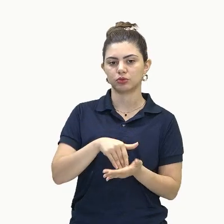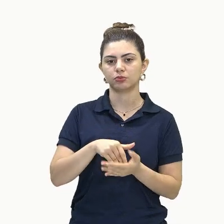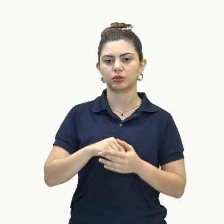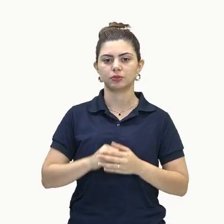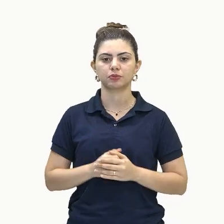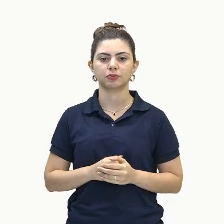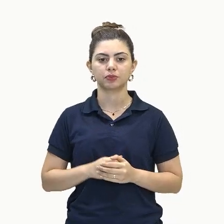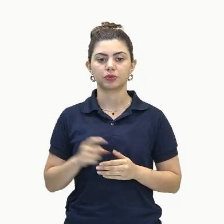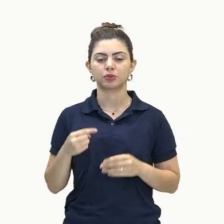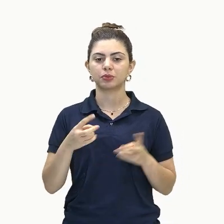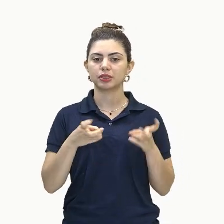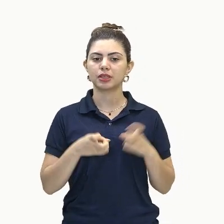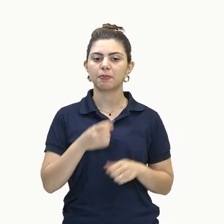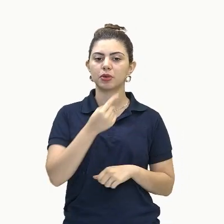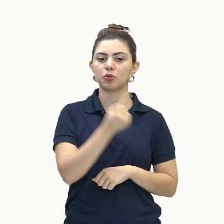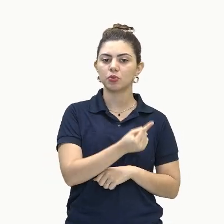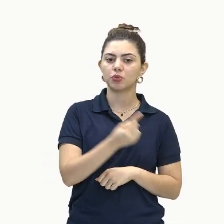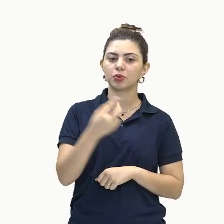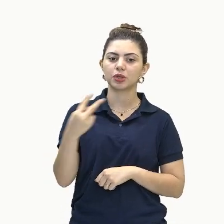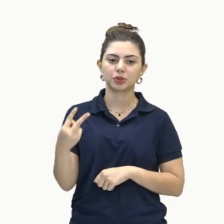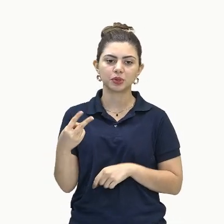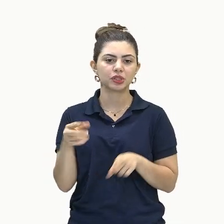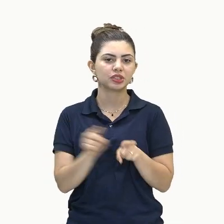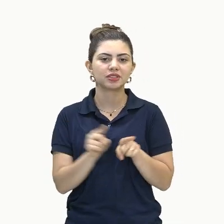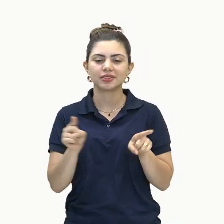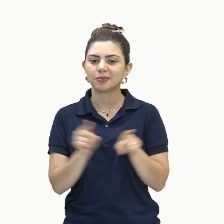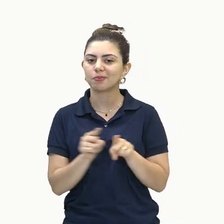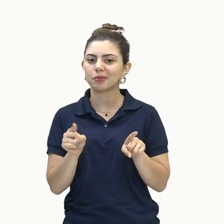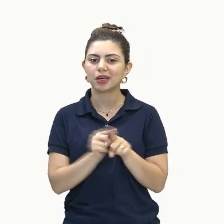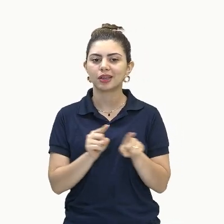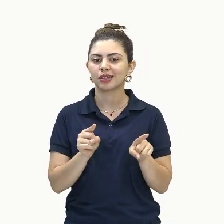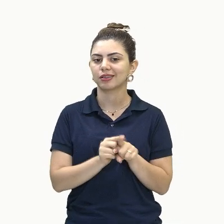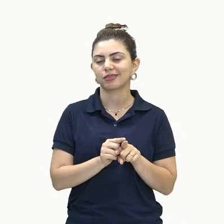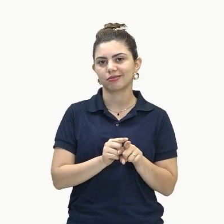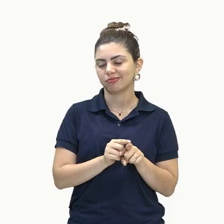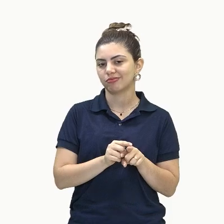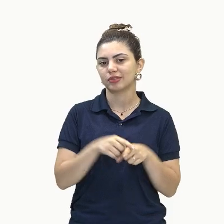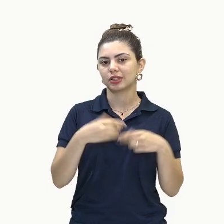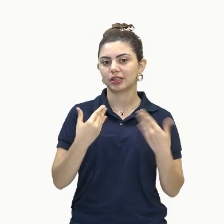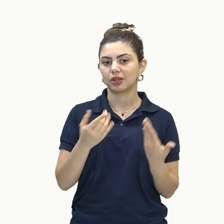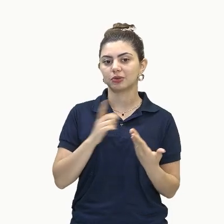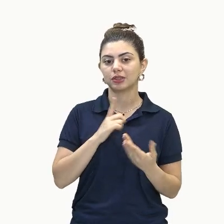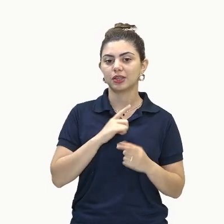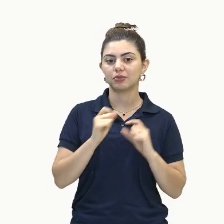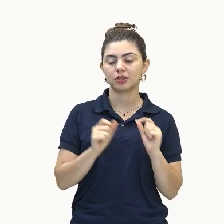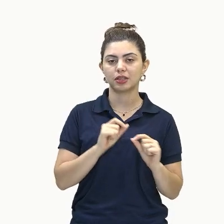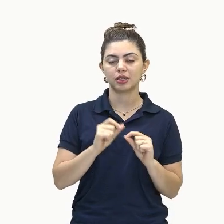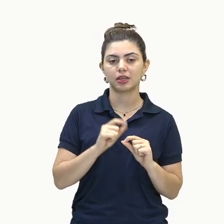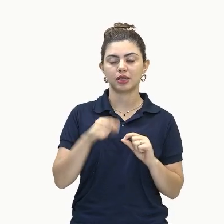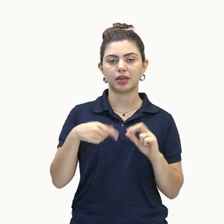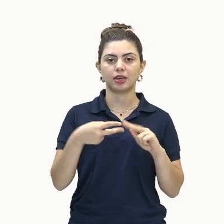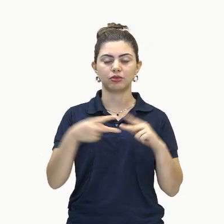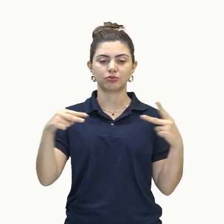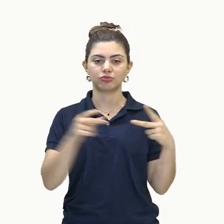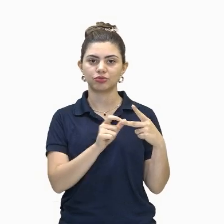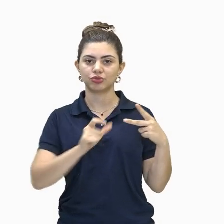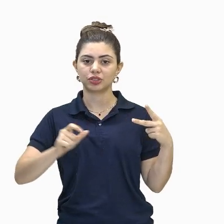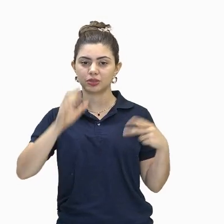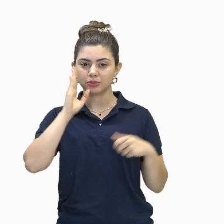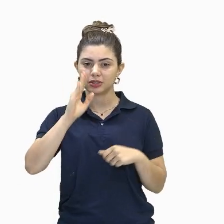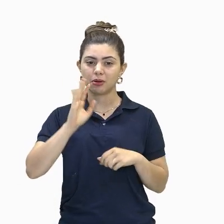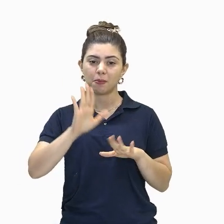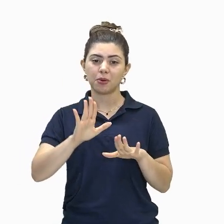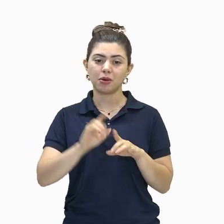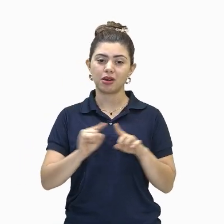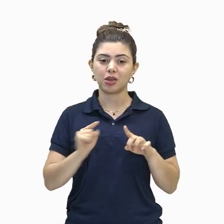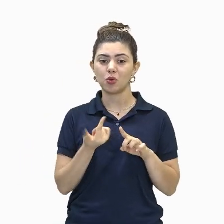1 e 2 também vão ser o quê? Eles vão apresentar um gene dominante, mas o outro nós não vamos conseguir identificar